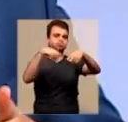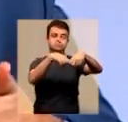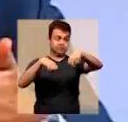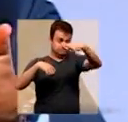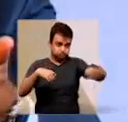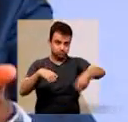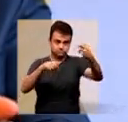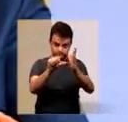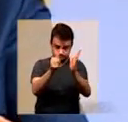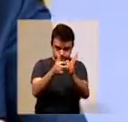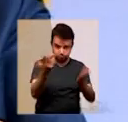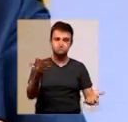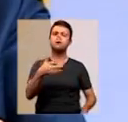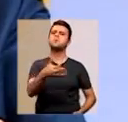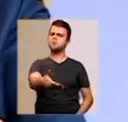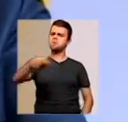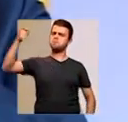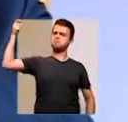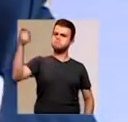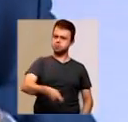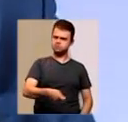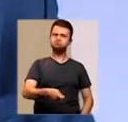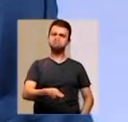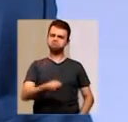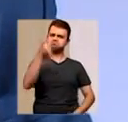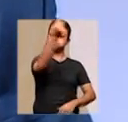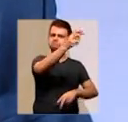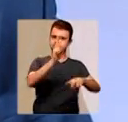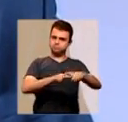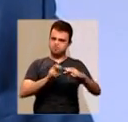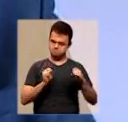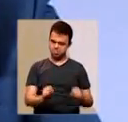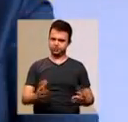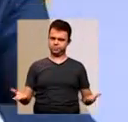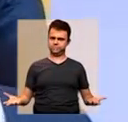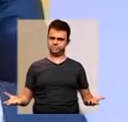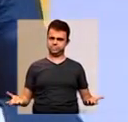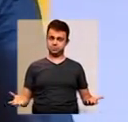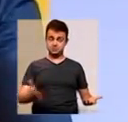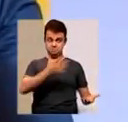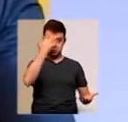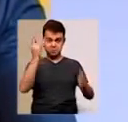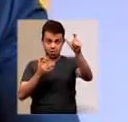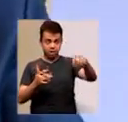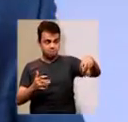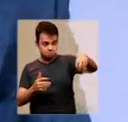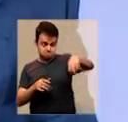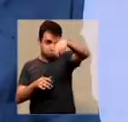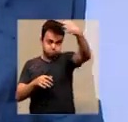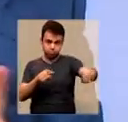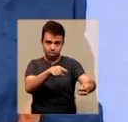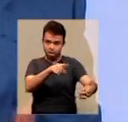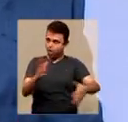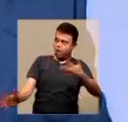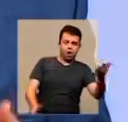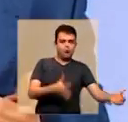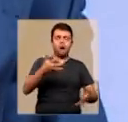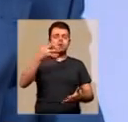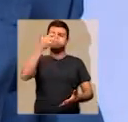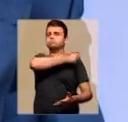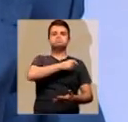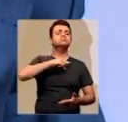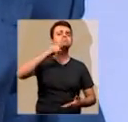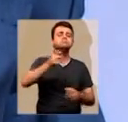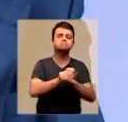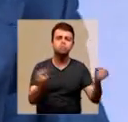quando mata uma pessoa no trânsito, a pessoa que morreu, ela não tem recurso para se defender, não tem como se